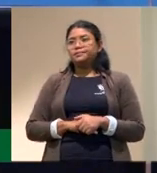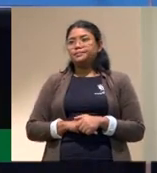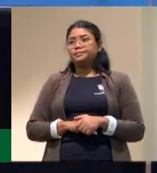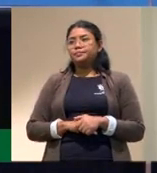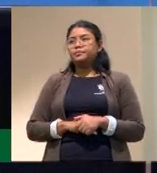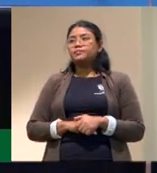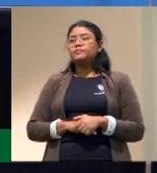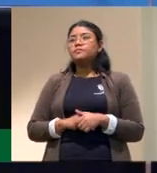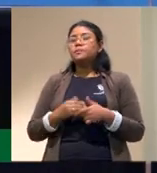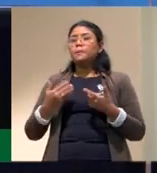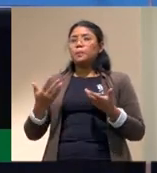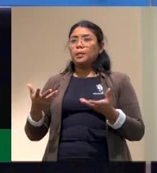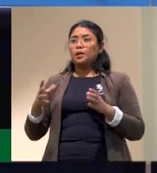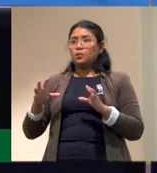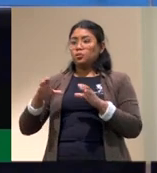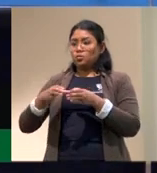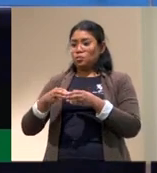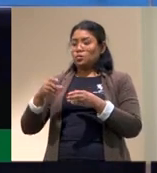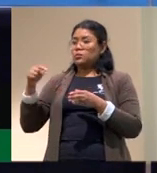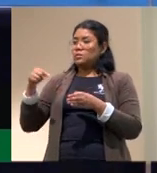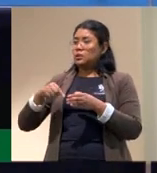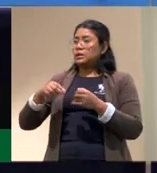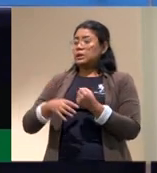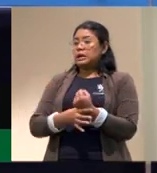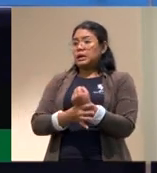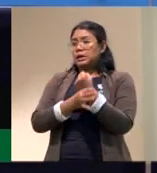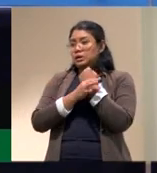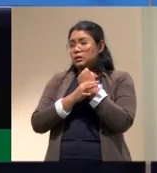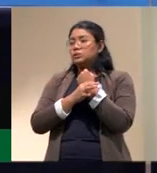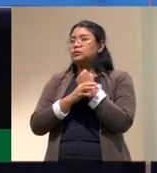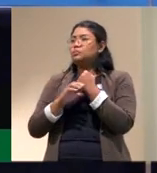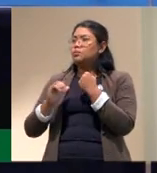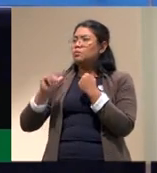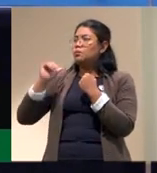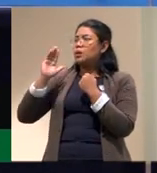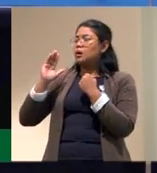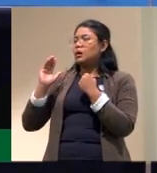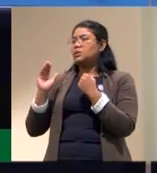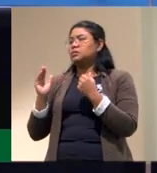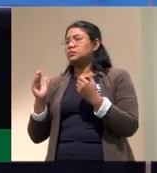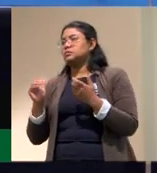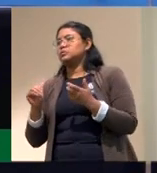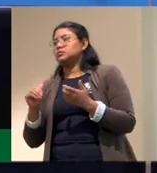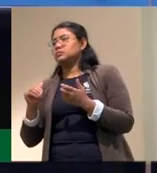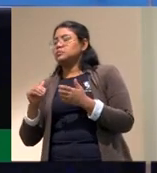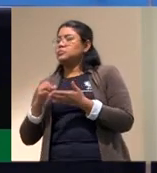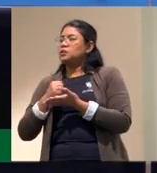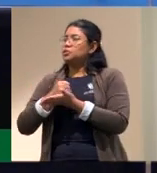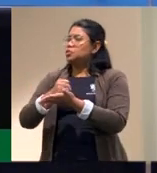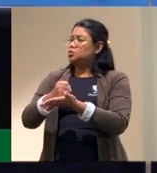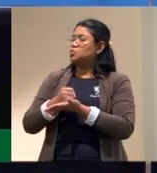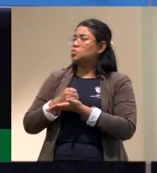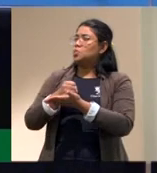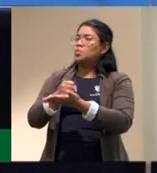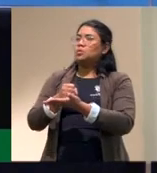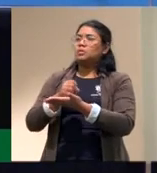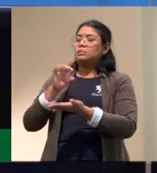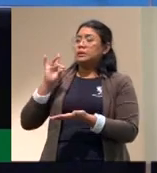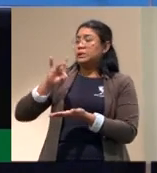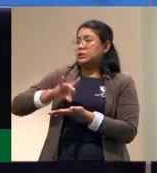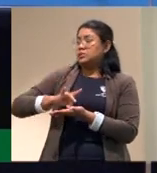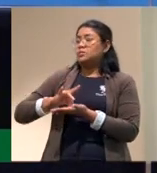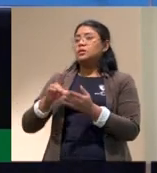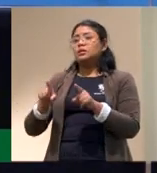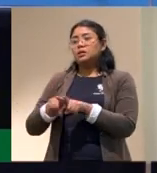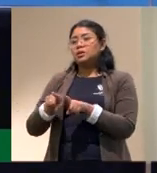no coletivo também a gente garante mais, né? A gente se ajuda na efetivação e também